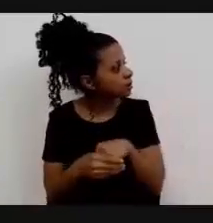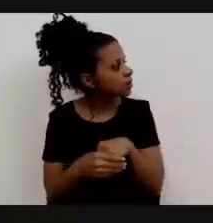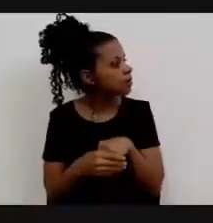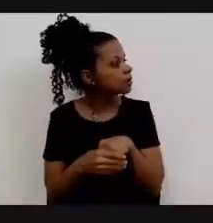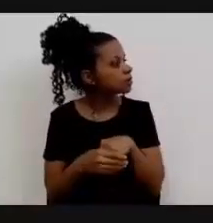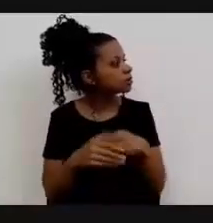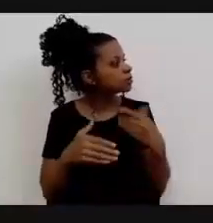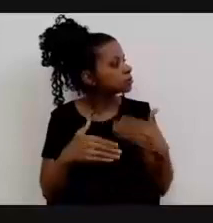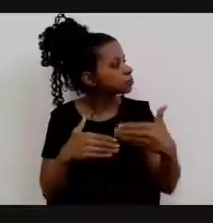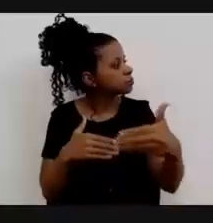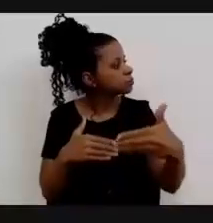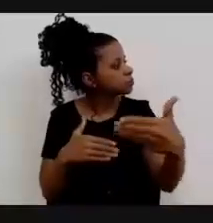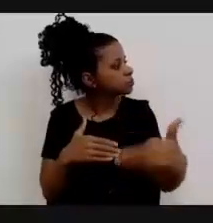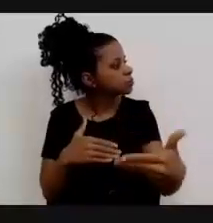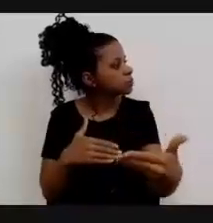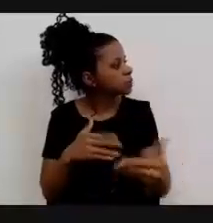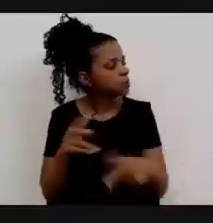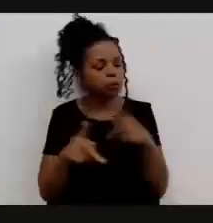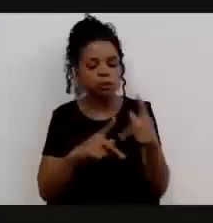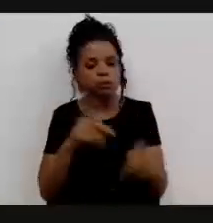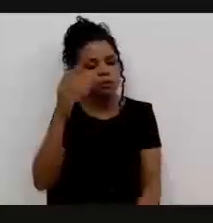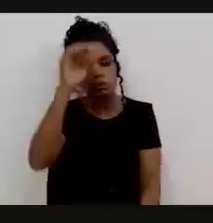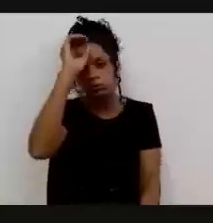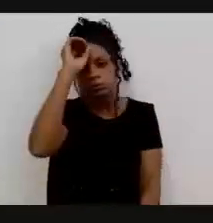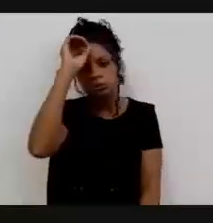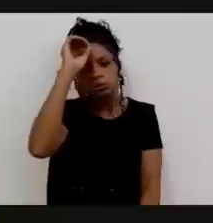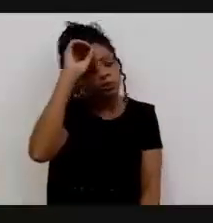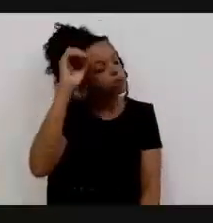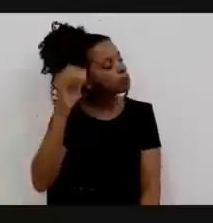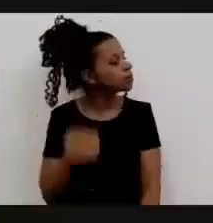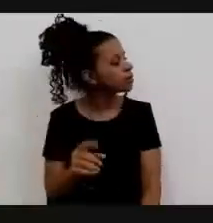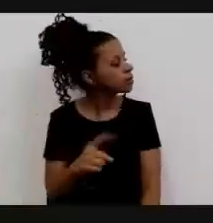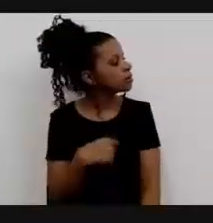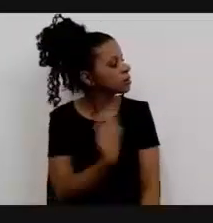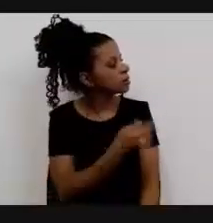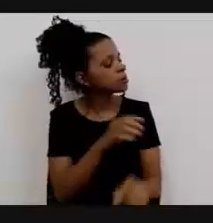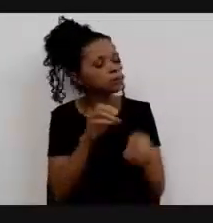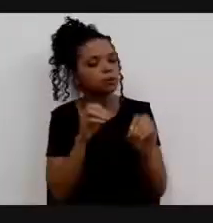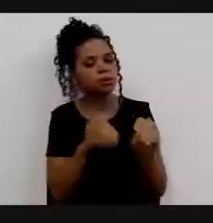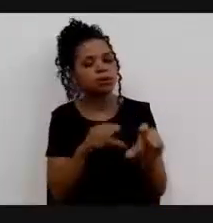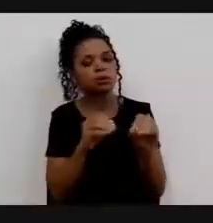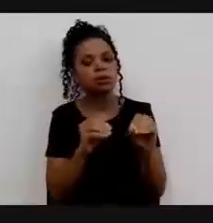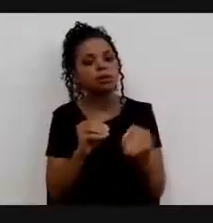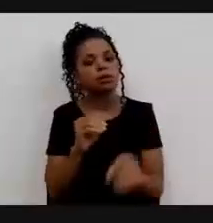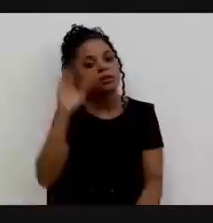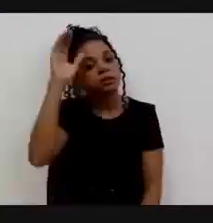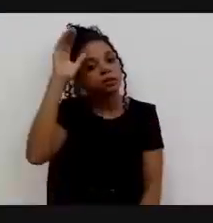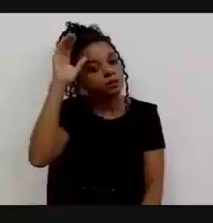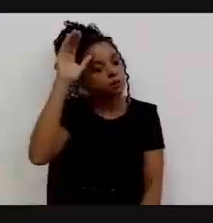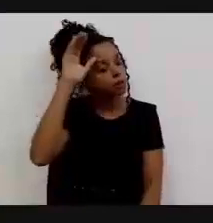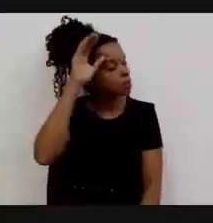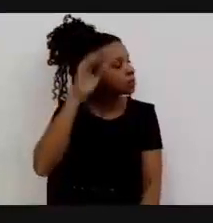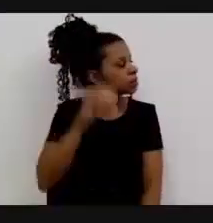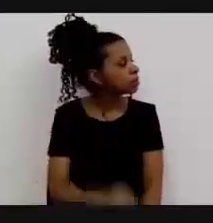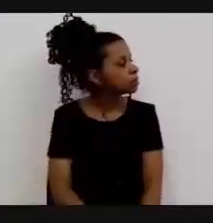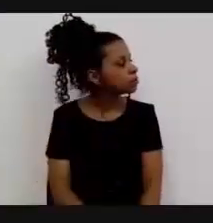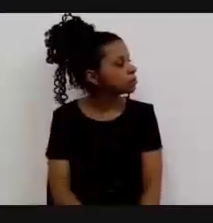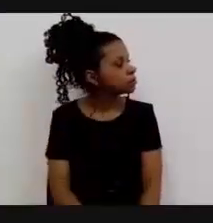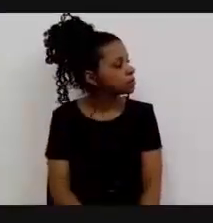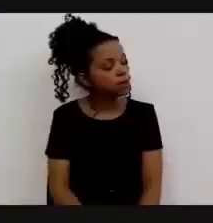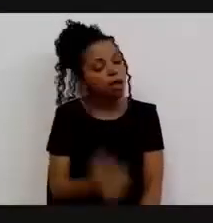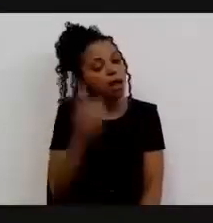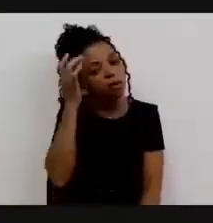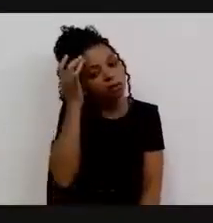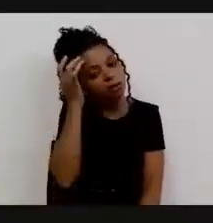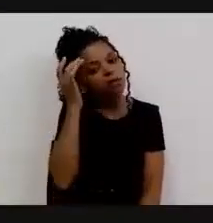tem na casa que a população não sabe. E levando essa informação para o jovem, nós estamos educando ele para a cidadania. Eu achei muito essencial, porque tem